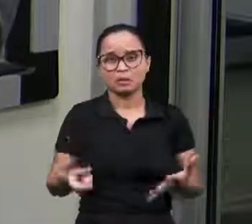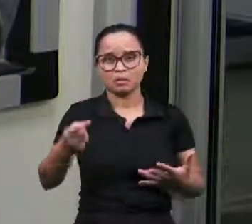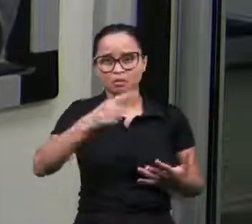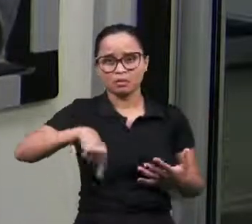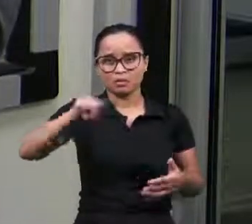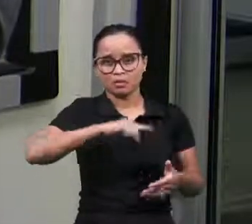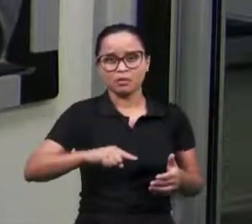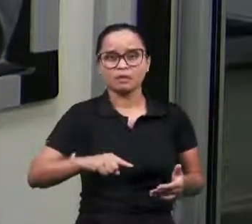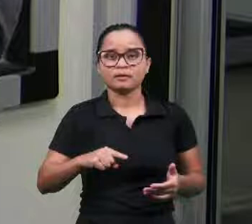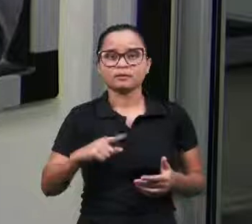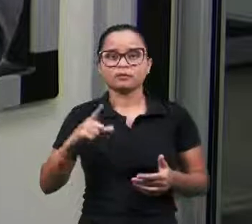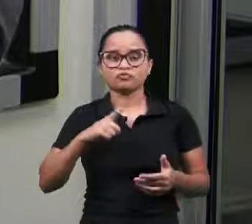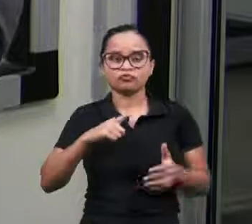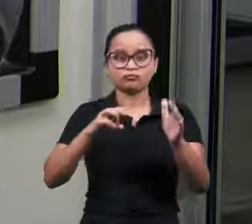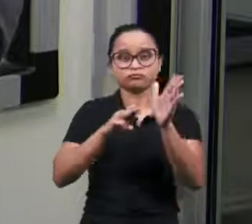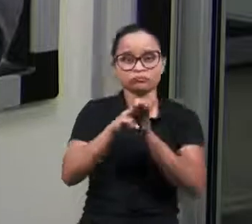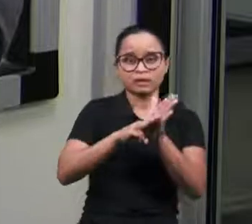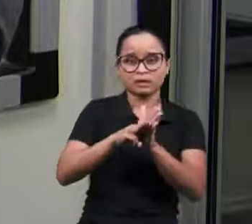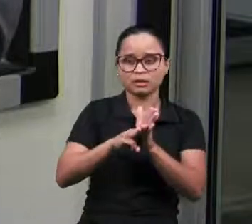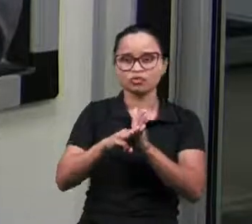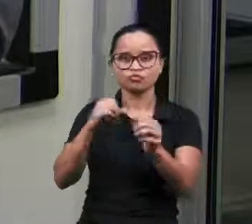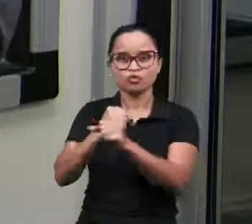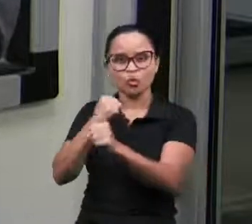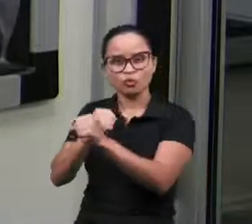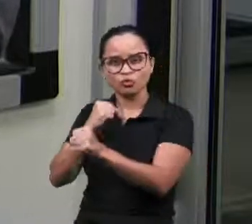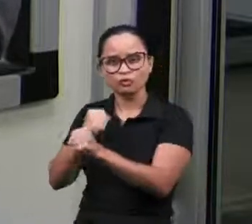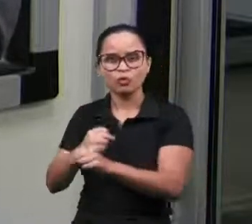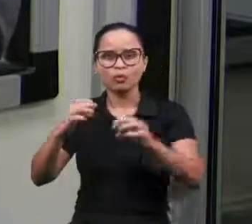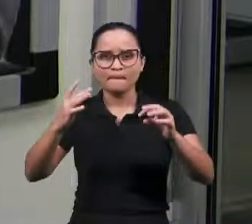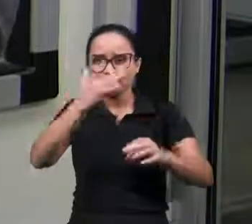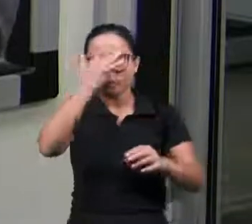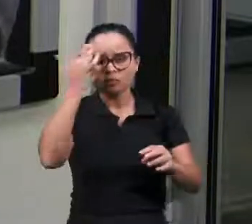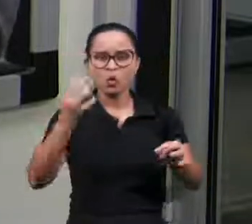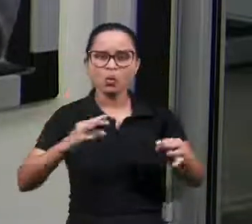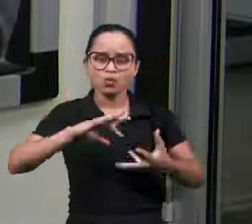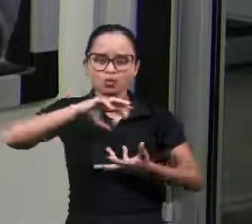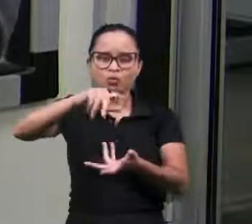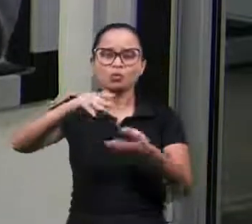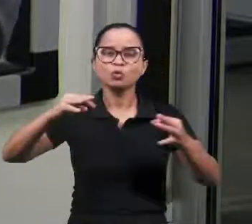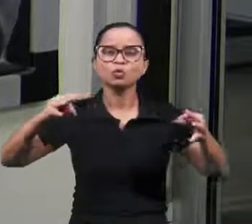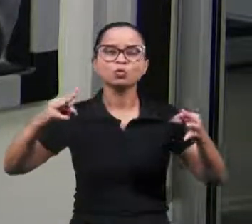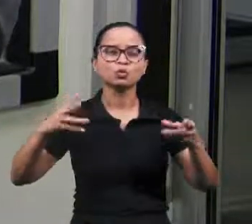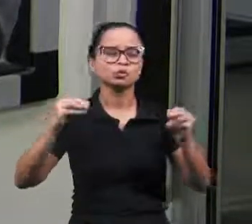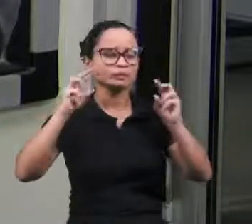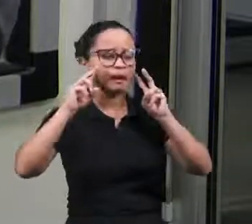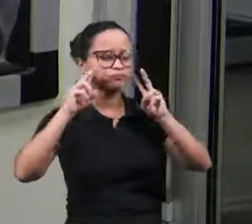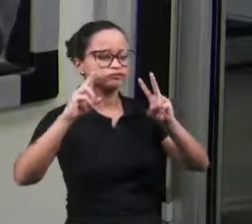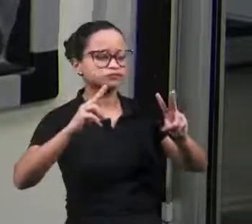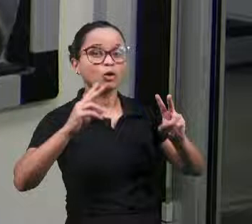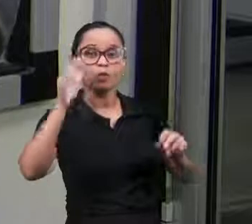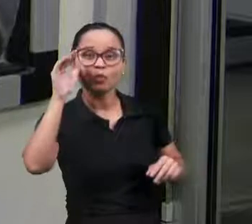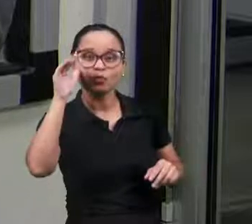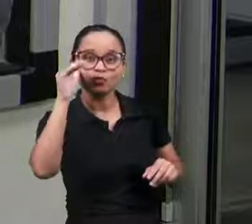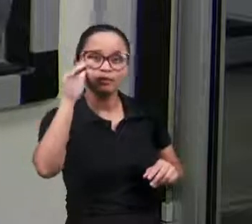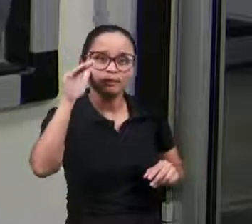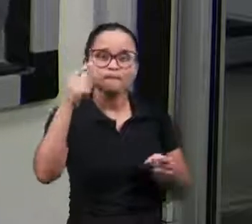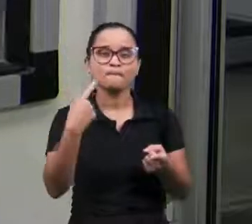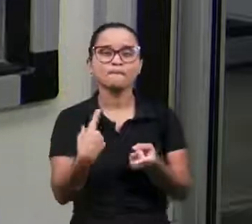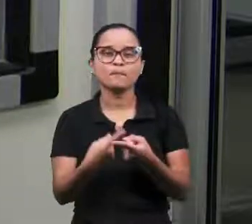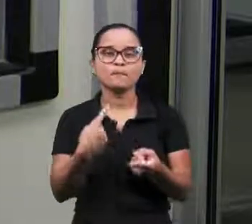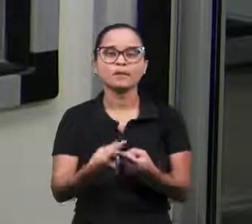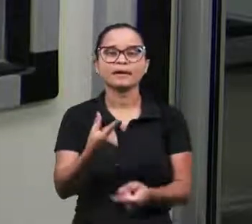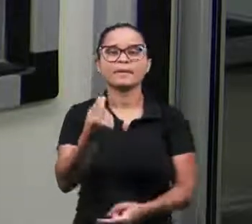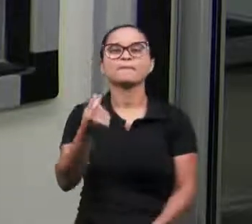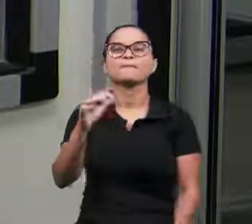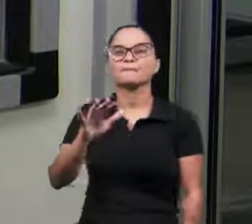método construtivo que vinha gente do mundo todo ver, e num preço extraordinariamente baixo.